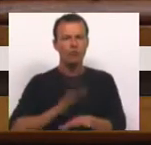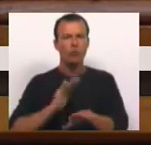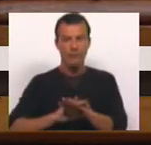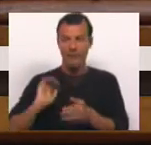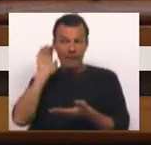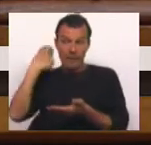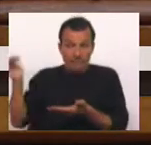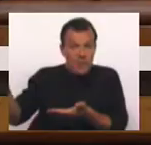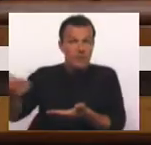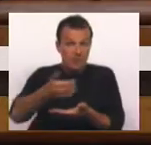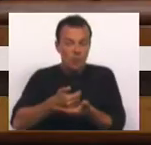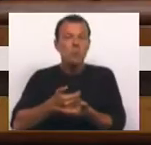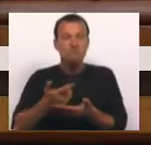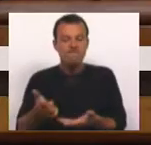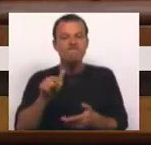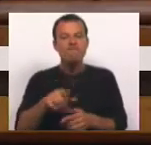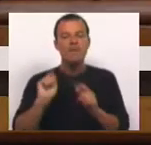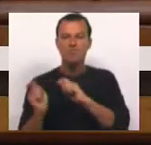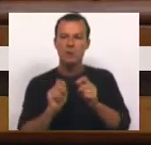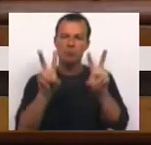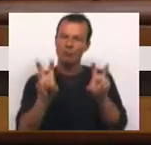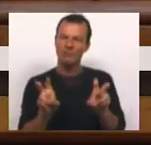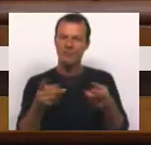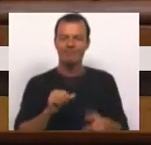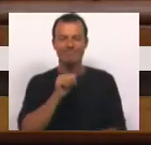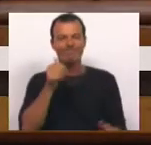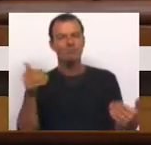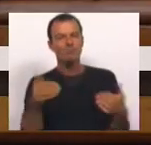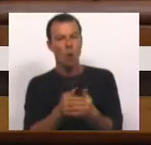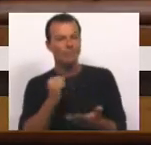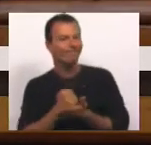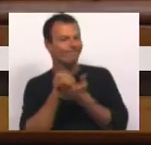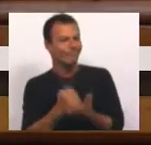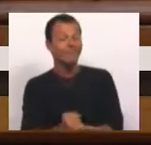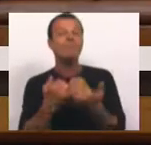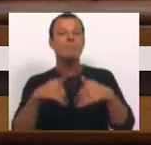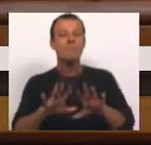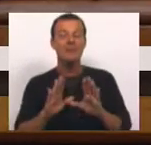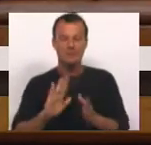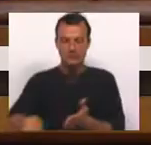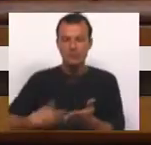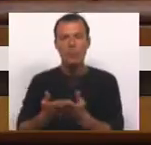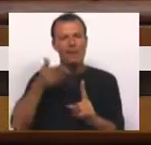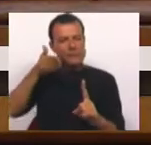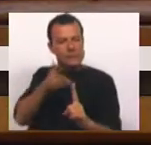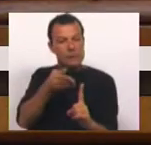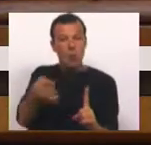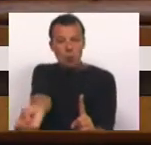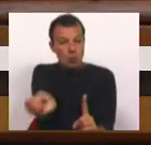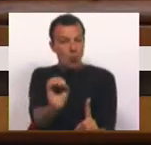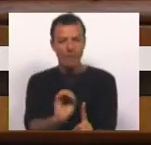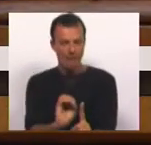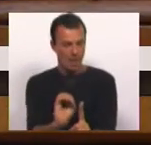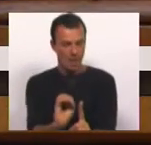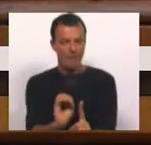referida, e onde se debateu a morte medicamente assistida mais na ordem dos princípios, sem as propostas concretas em cima da mesa ou